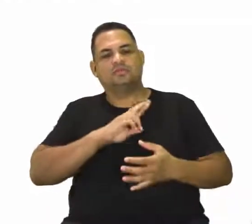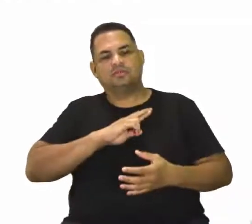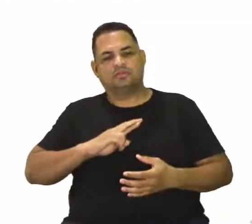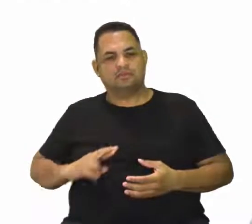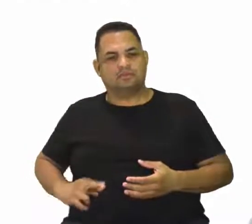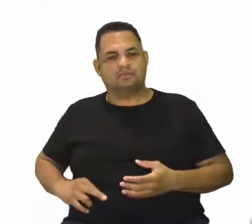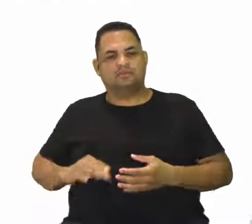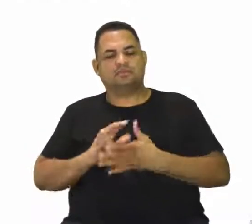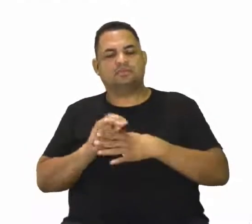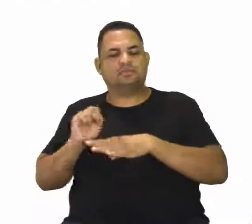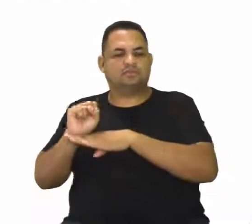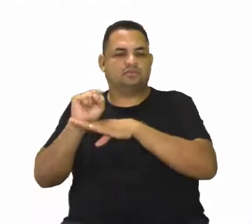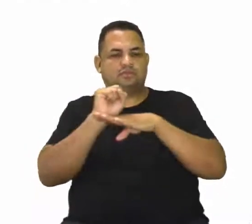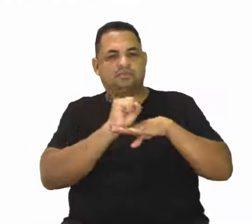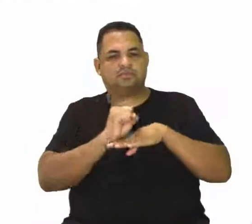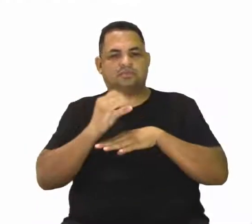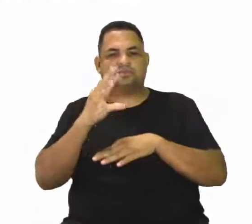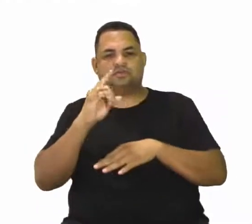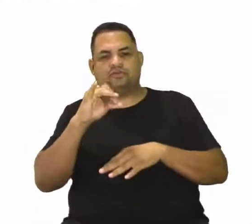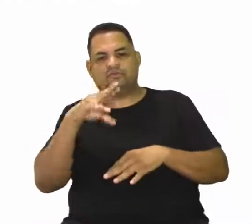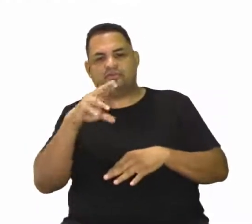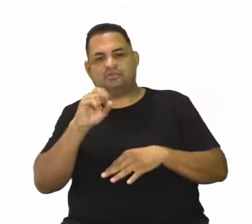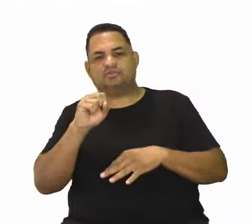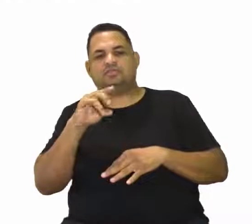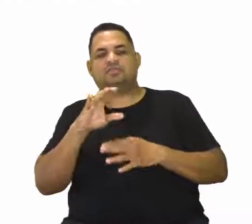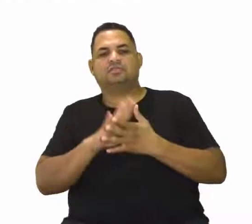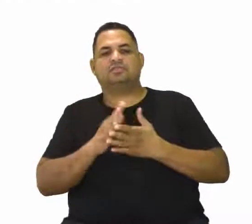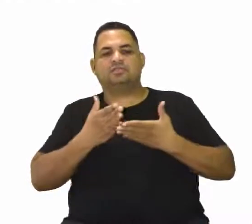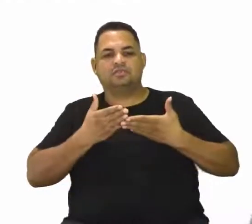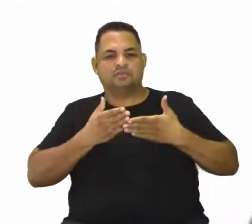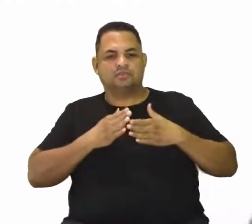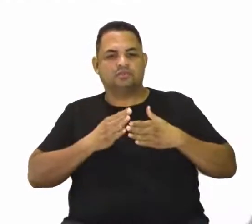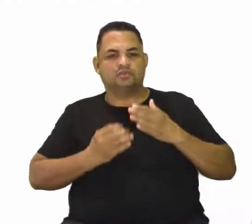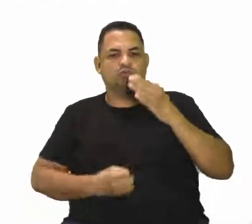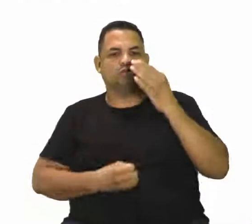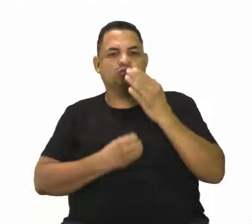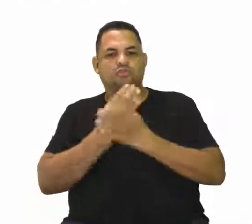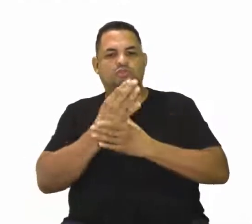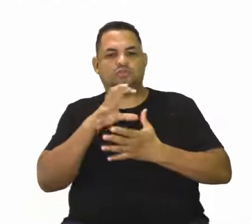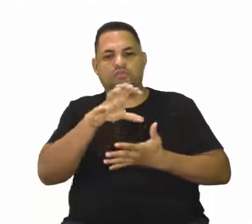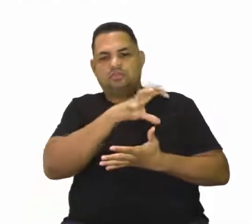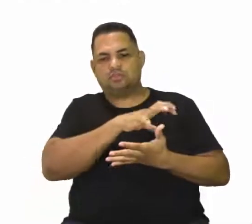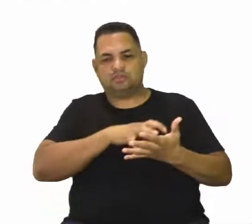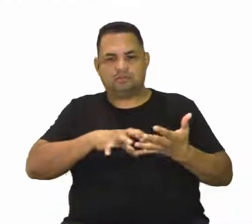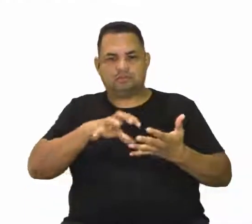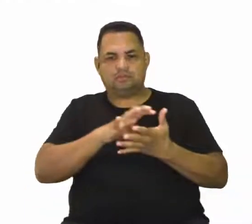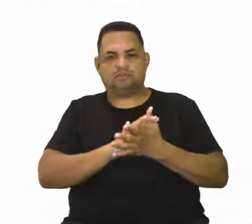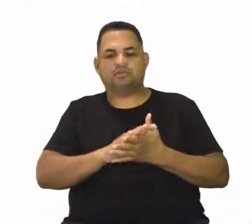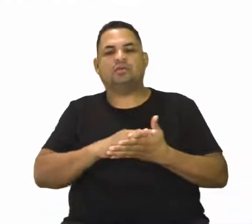das repúblicas socialistas soviéticas nascida na Revolução Cubana